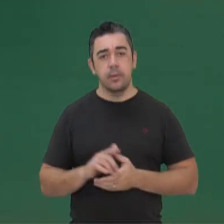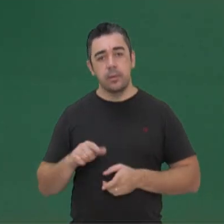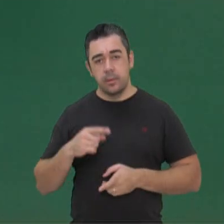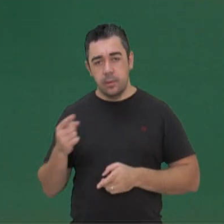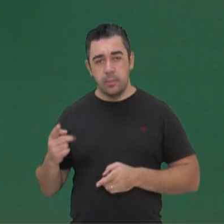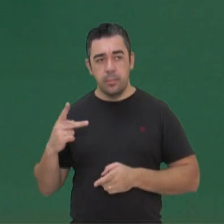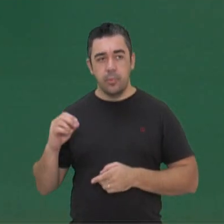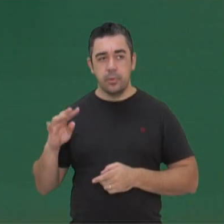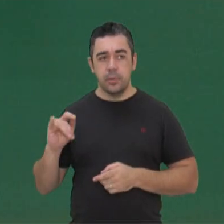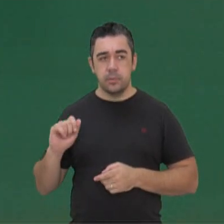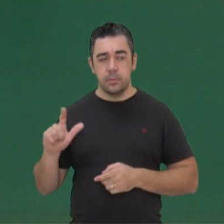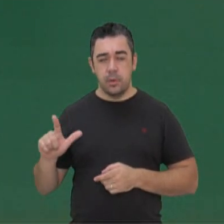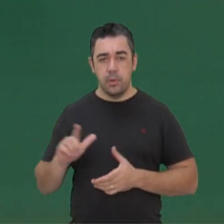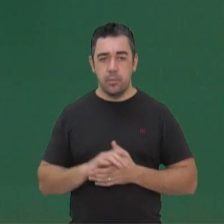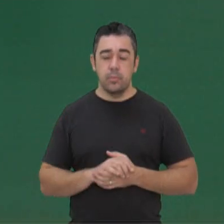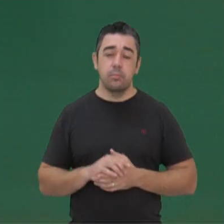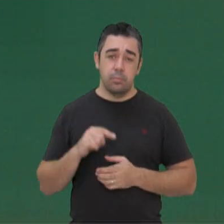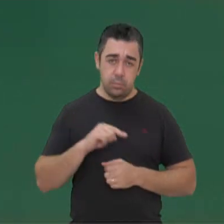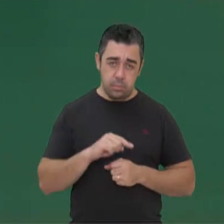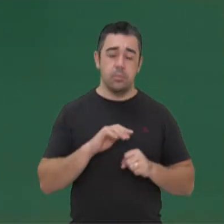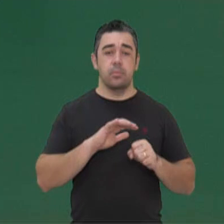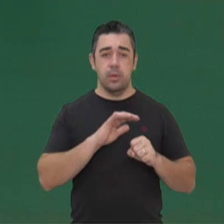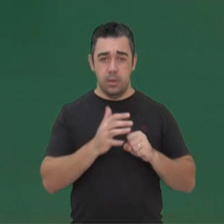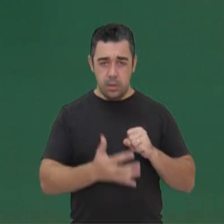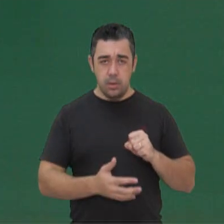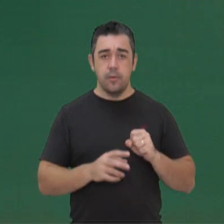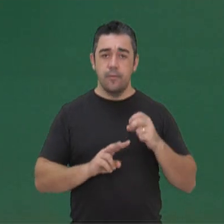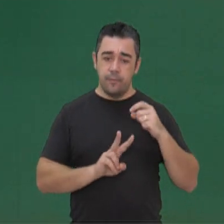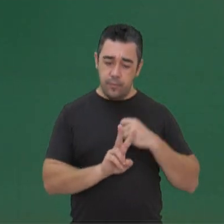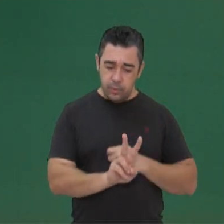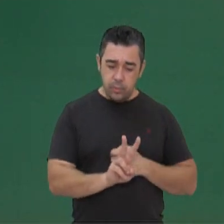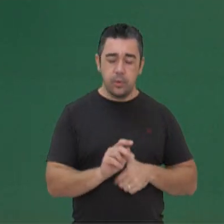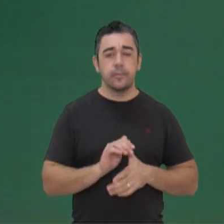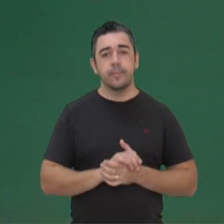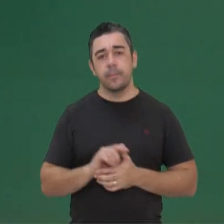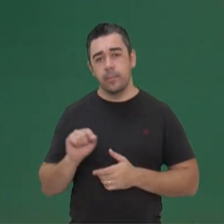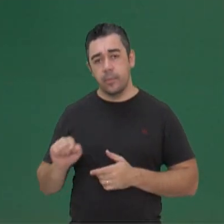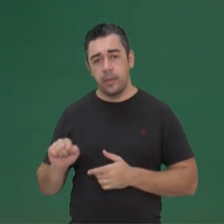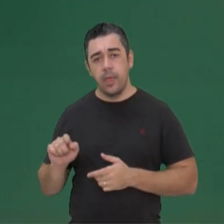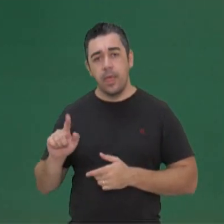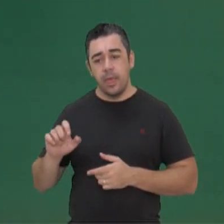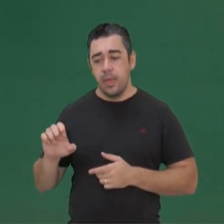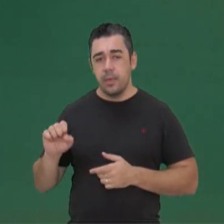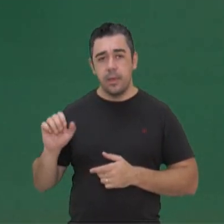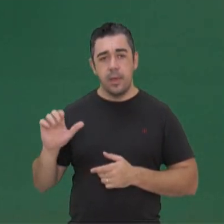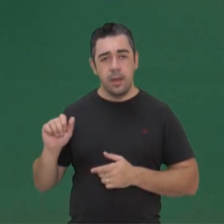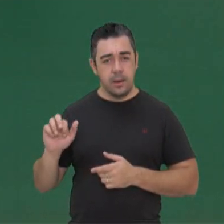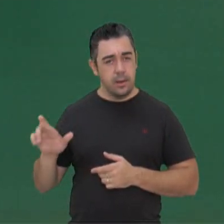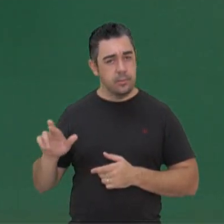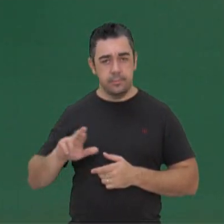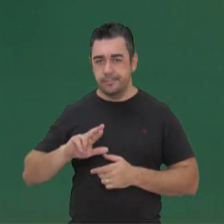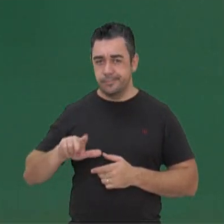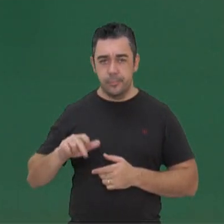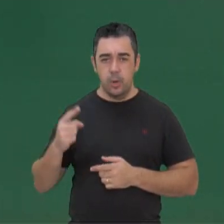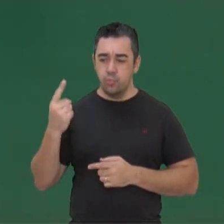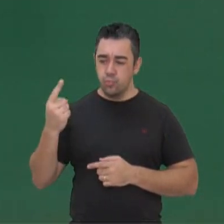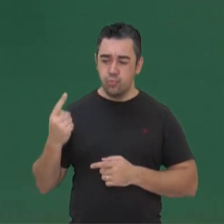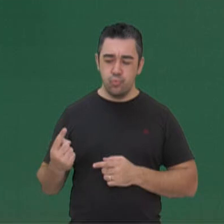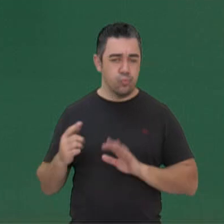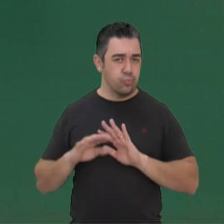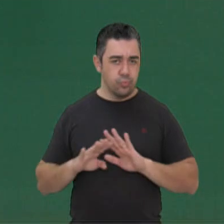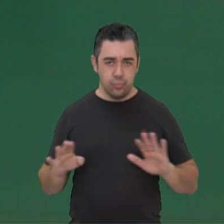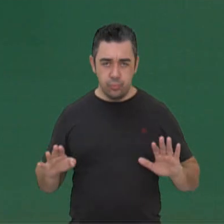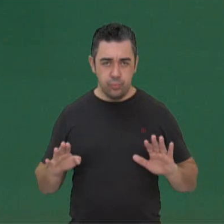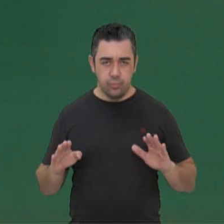elétrico. Campo elétrico é uma grandeza vetorial, potencial elétrico é uma grandeza escalar. Então aqui também apareceu um valorzinho